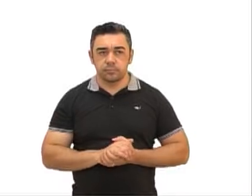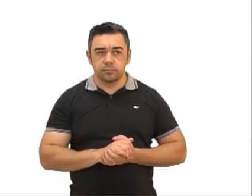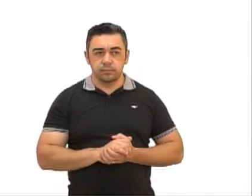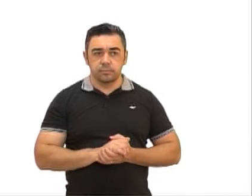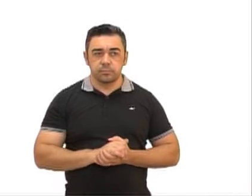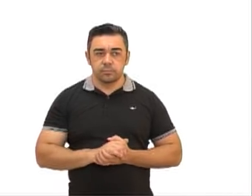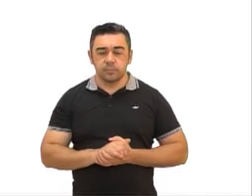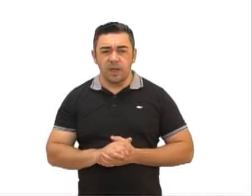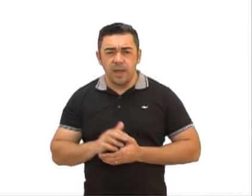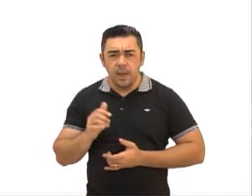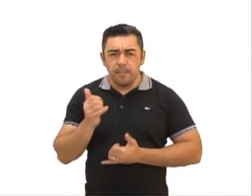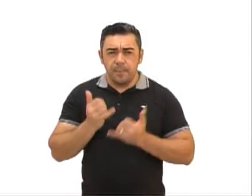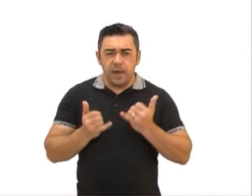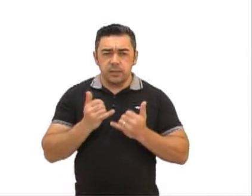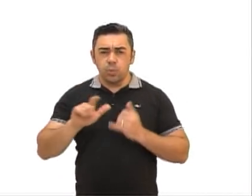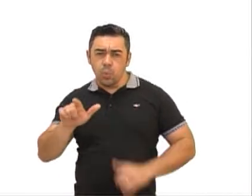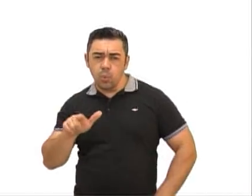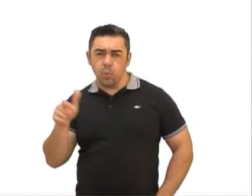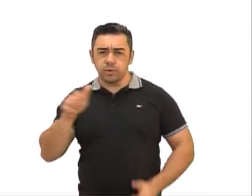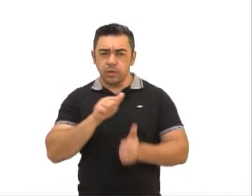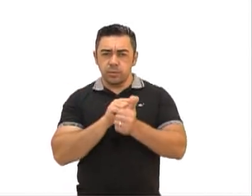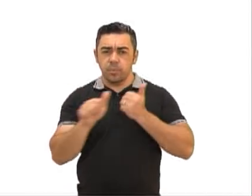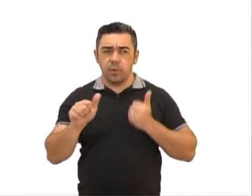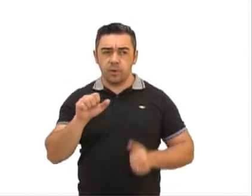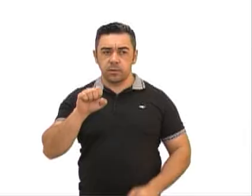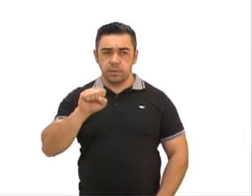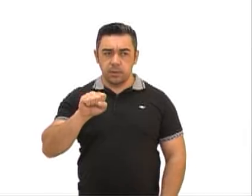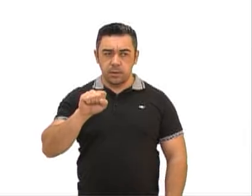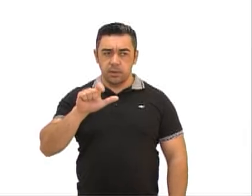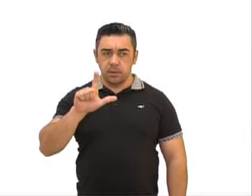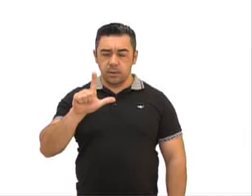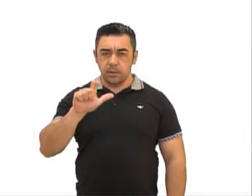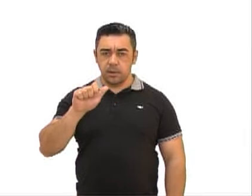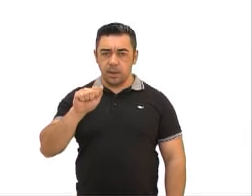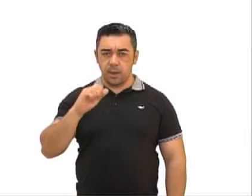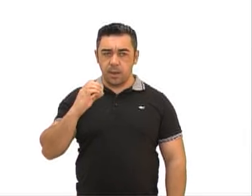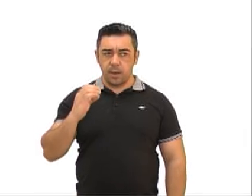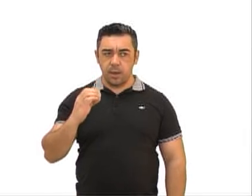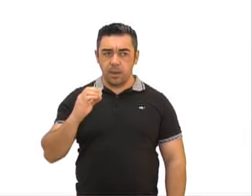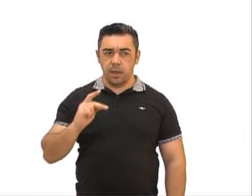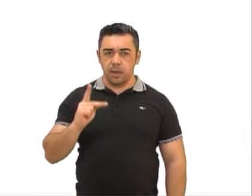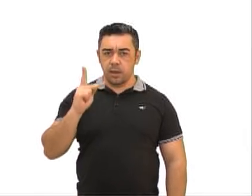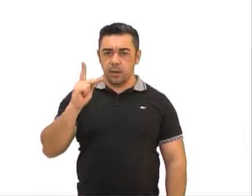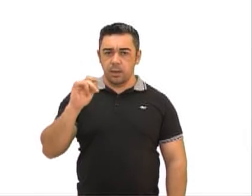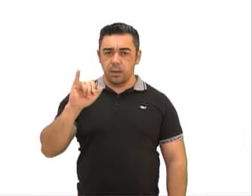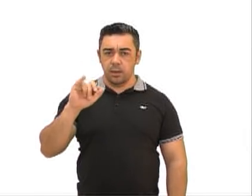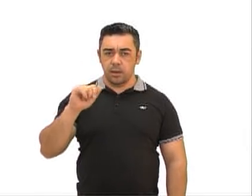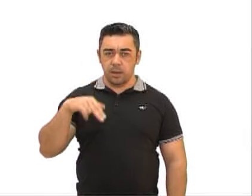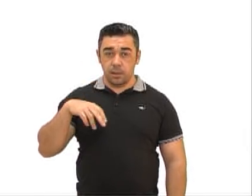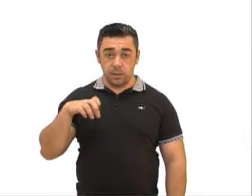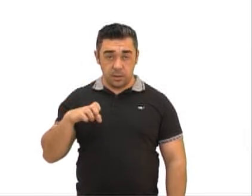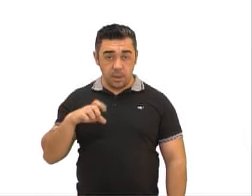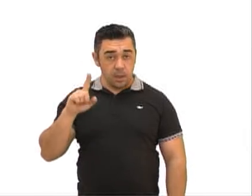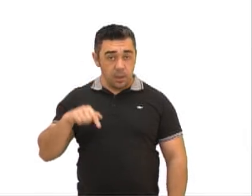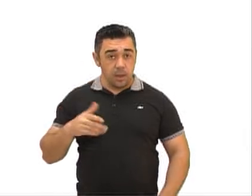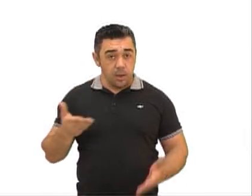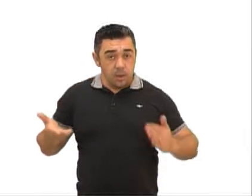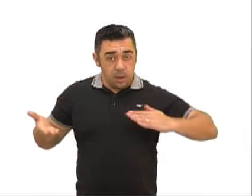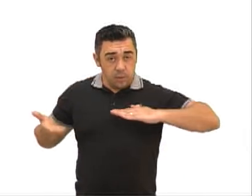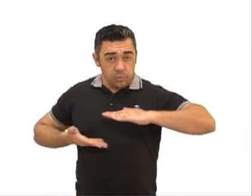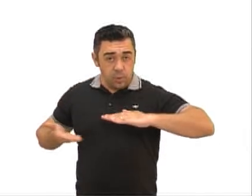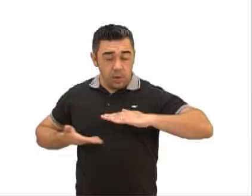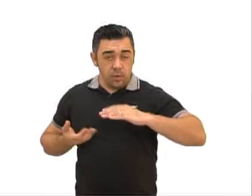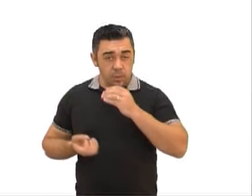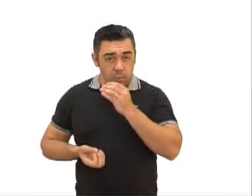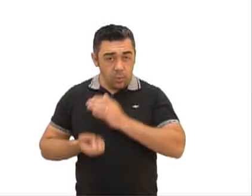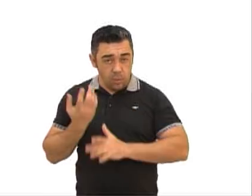O slackline, em português, corda bamba, é uma prática muito atual. Tem sua